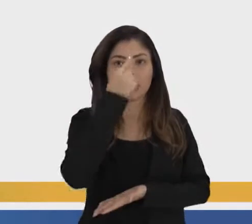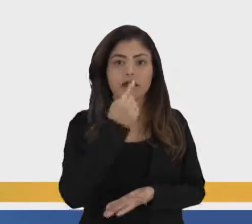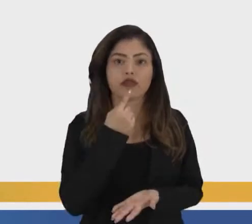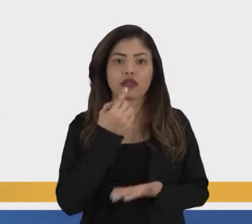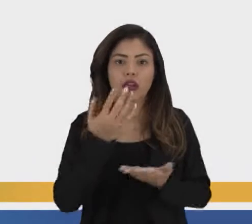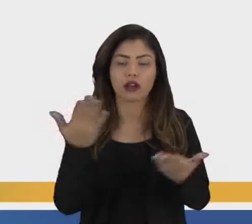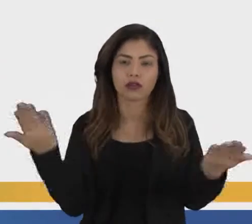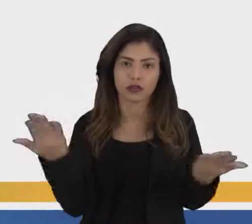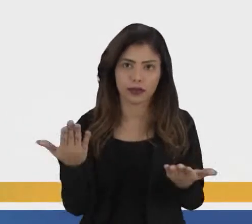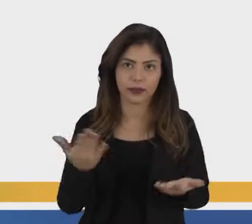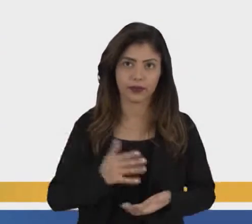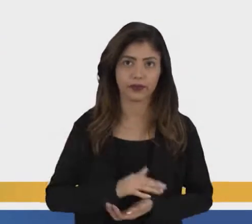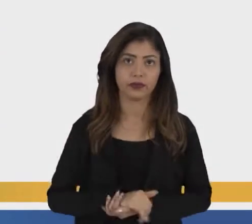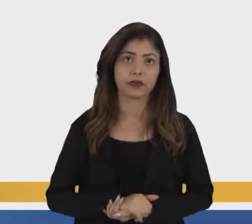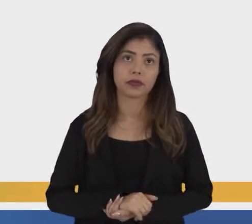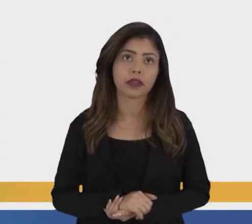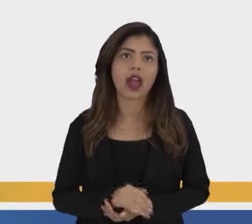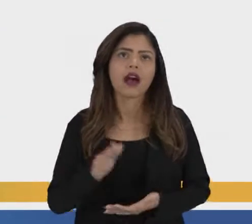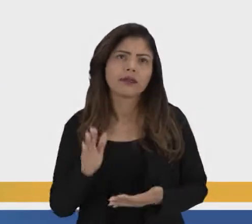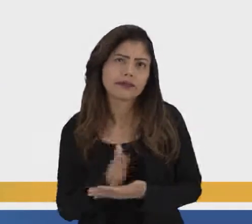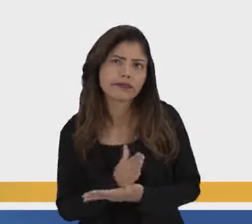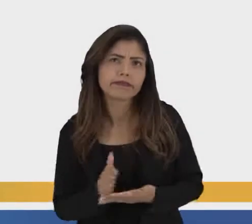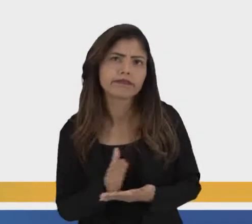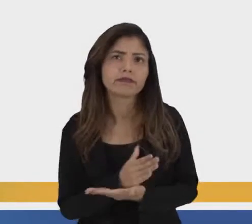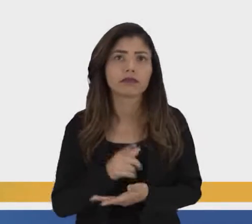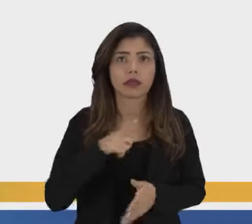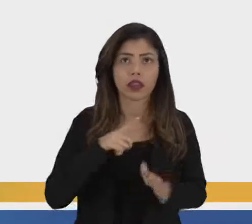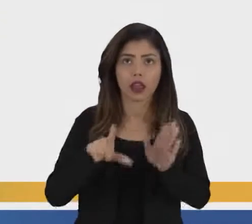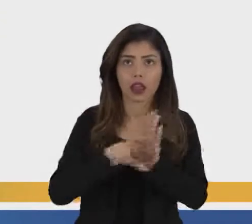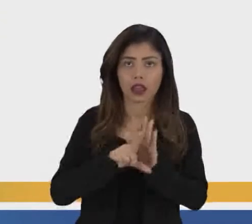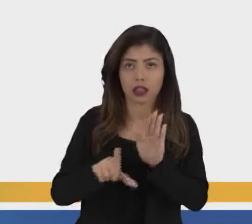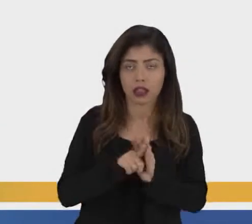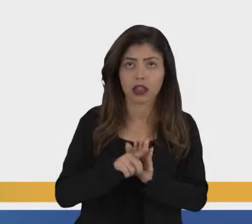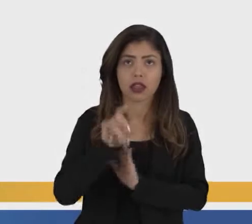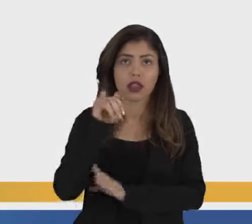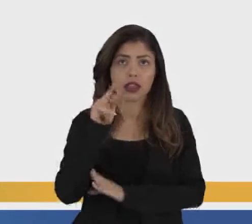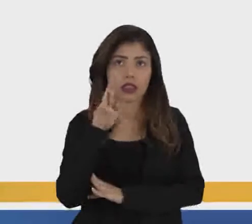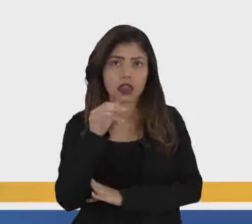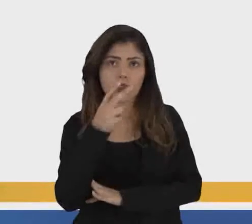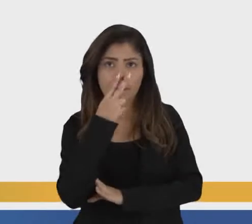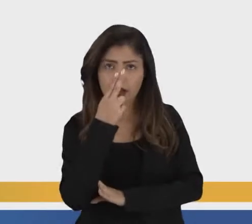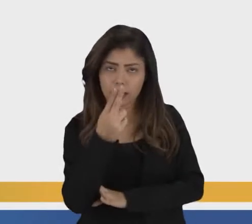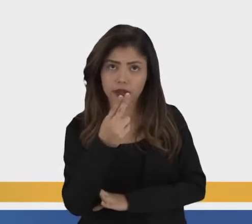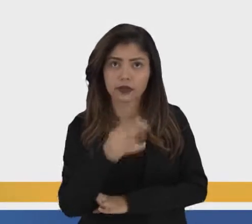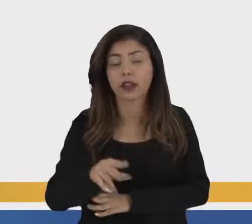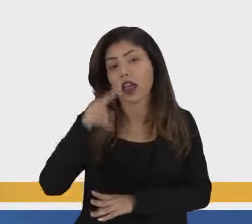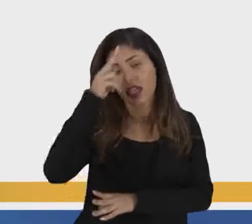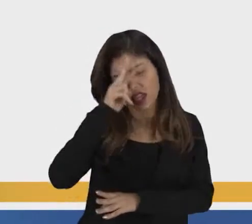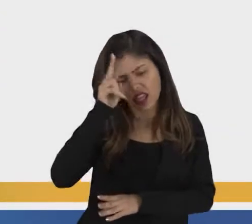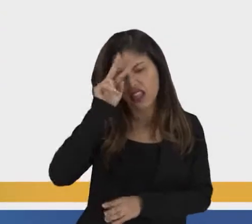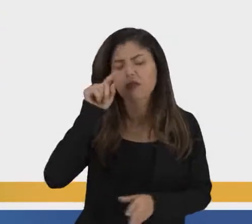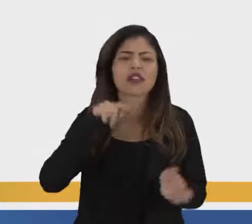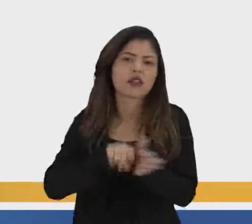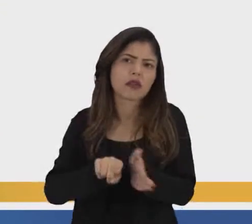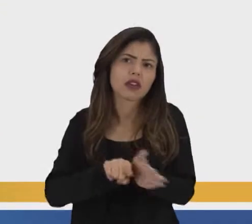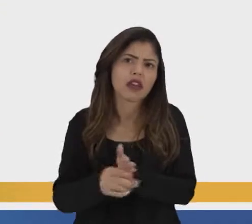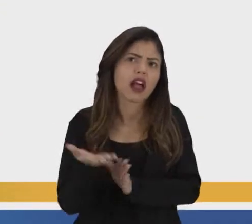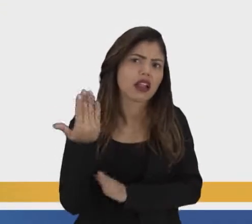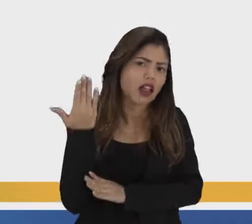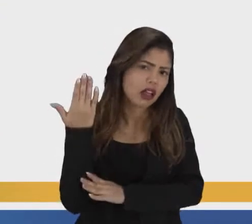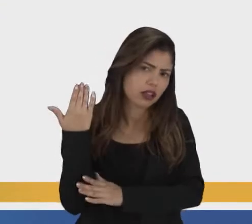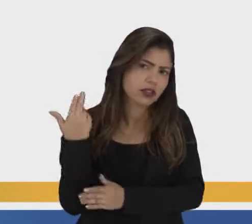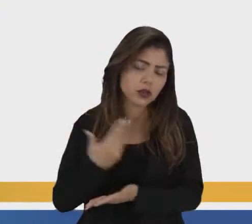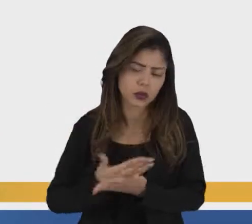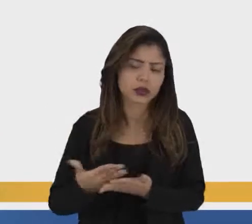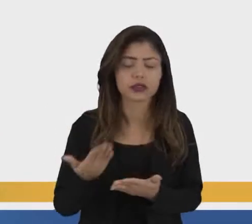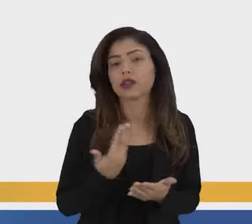aparecer para a gente agora aí. Algumas situações em que a lei da inércia aparece. Lembram das perguntinhas lá no começo da